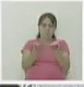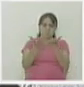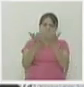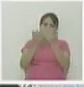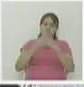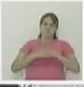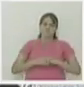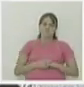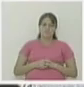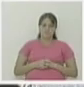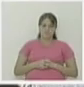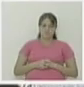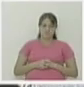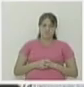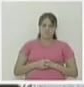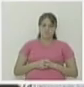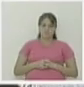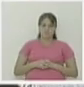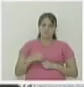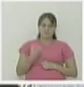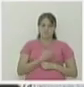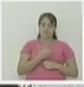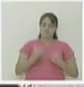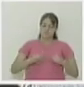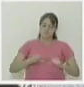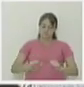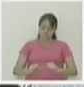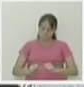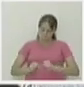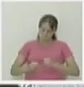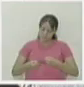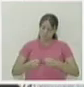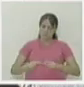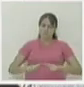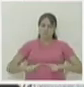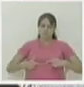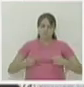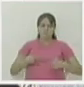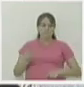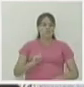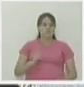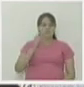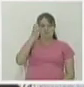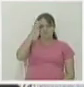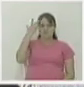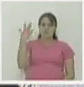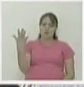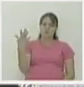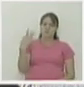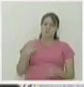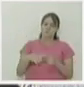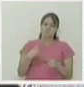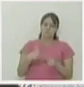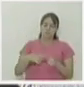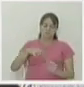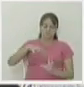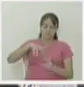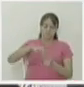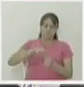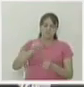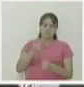nós fazemos questão e nos esforçamos e lutamos, e não é fácil, porque o mundo